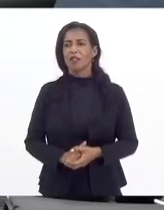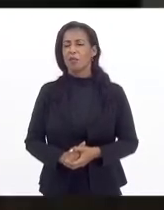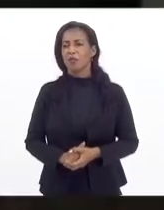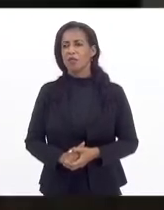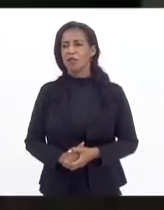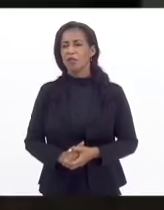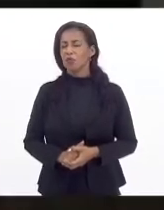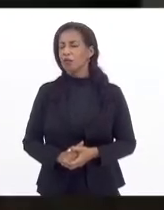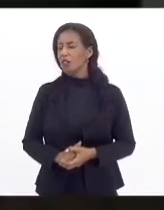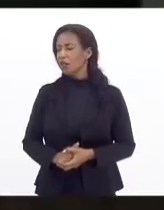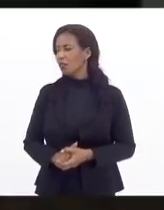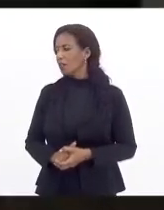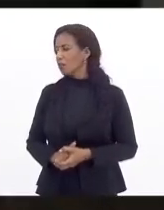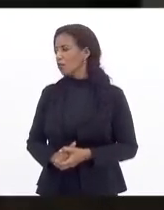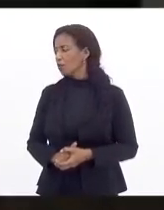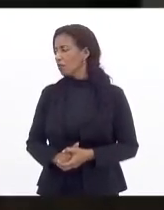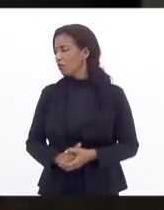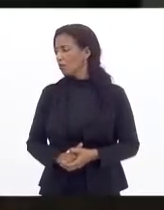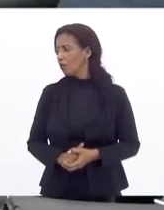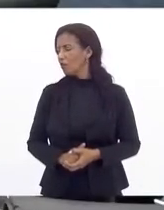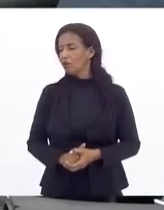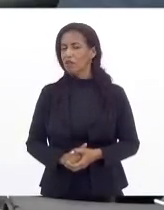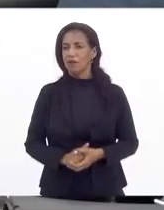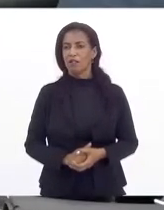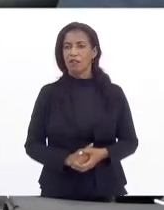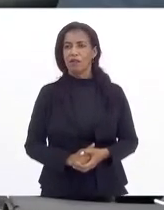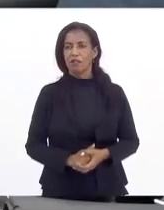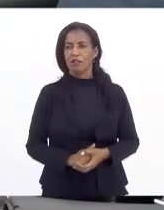Deputado Eliomar Coelho.